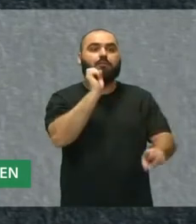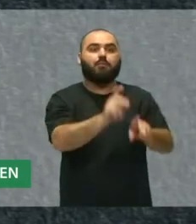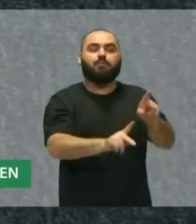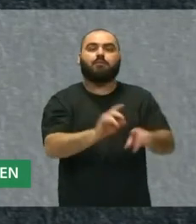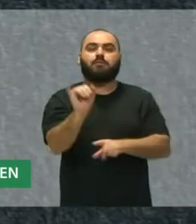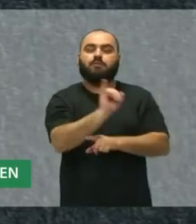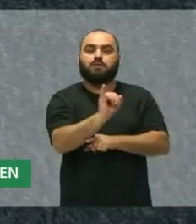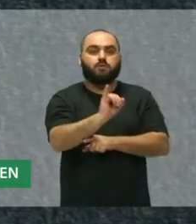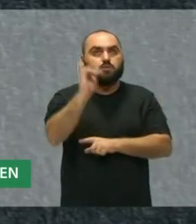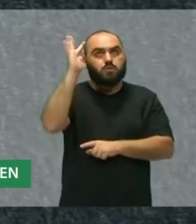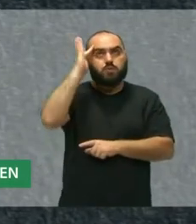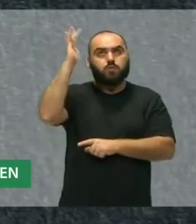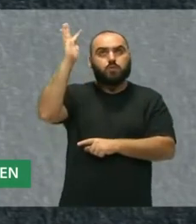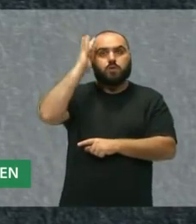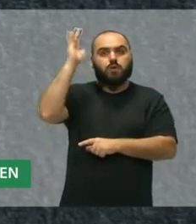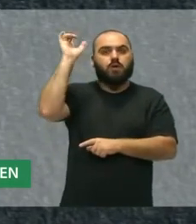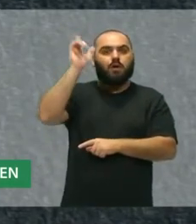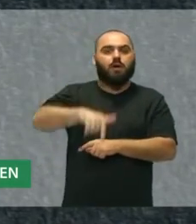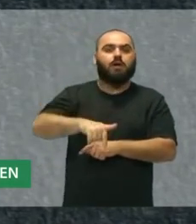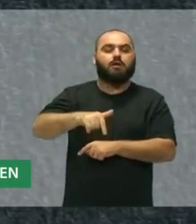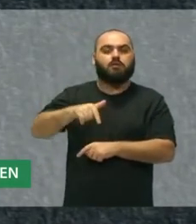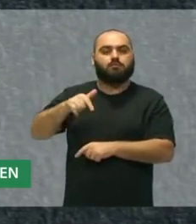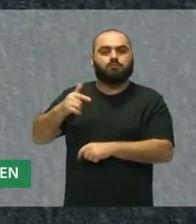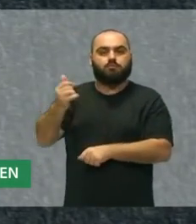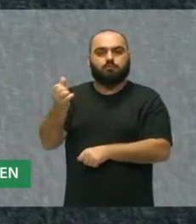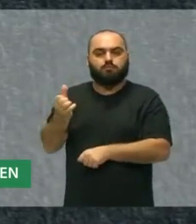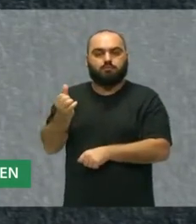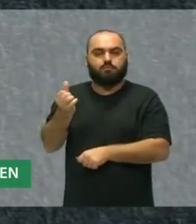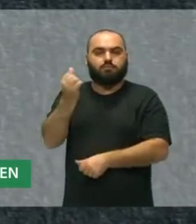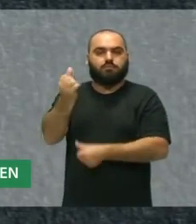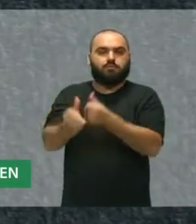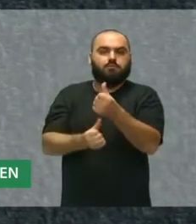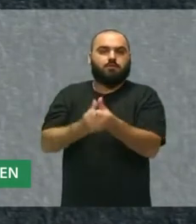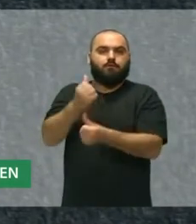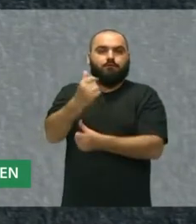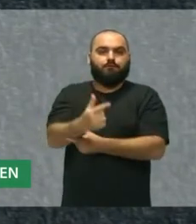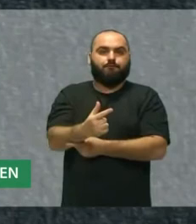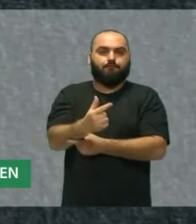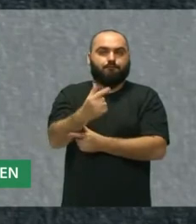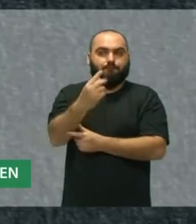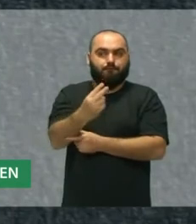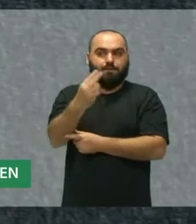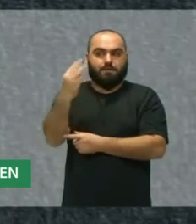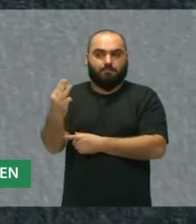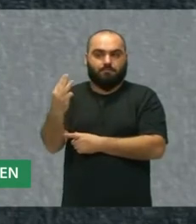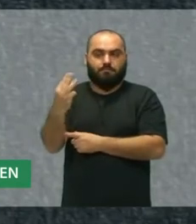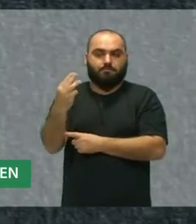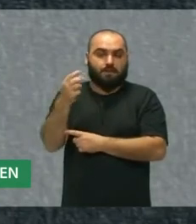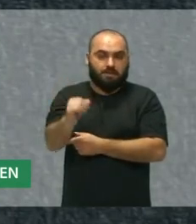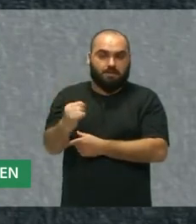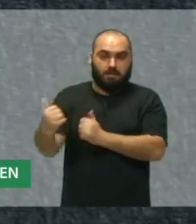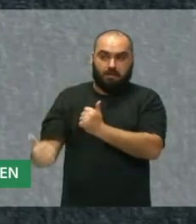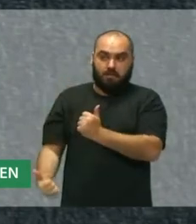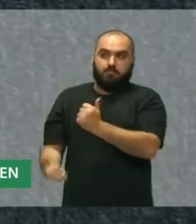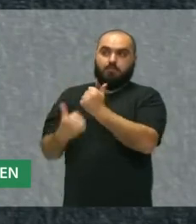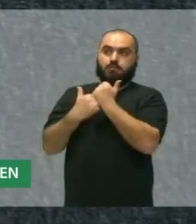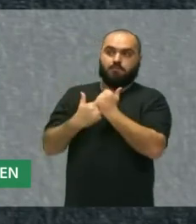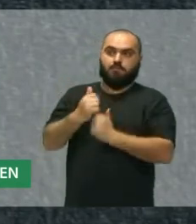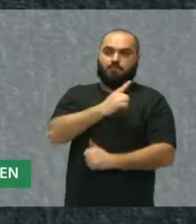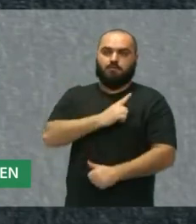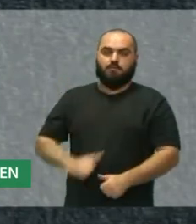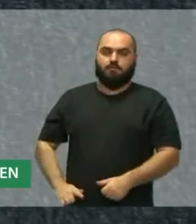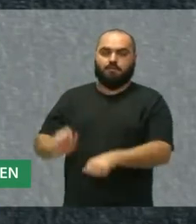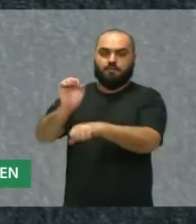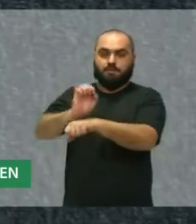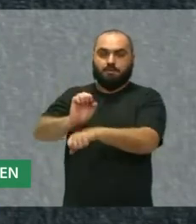nosso sonho é inaugurá-la no primeiro semestre de 2023. Se nós formos apoiados, de fato, pelo governo do Estado, agora